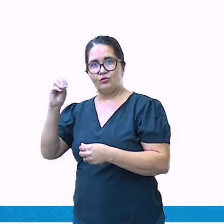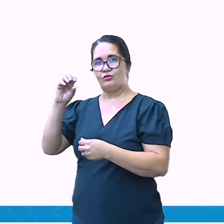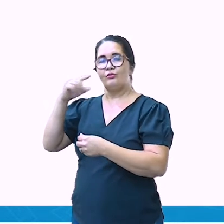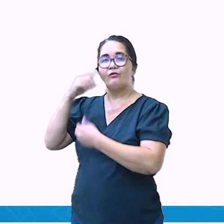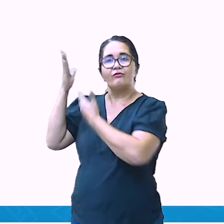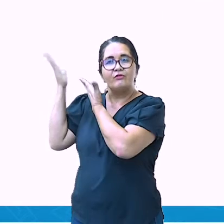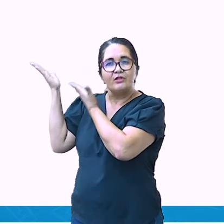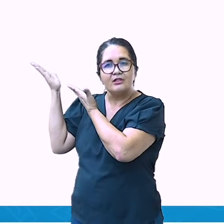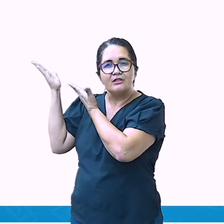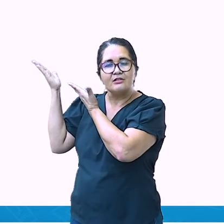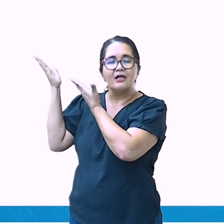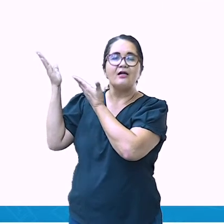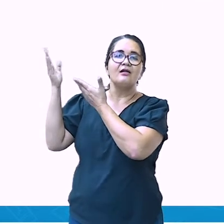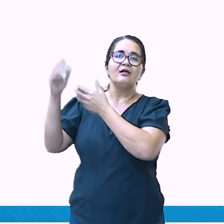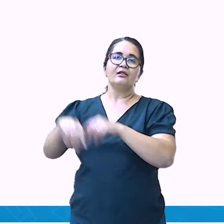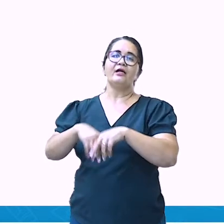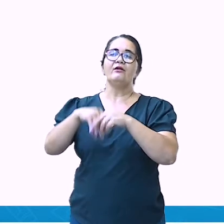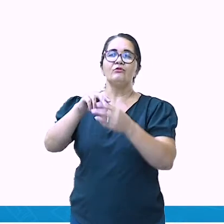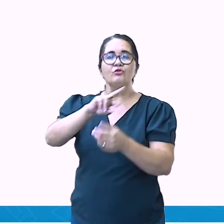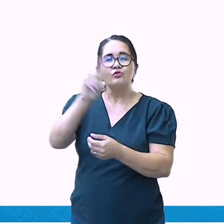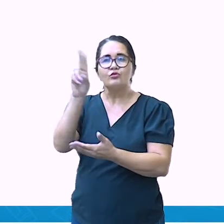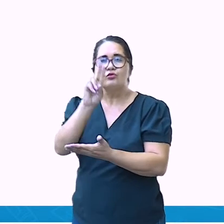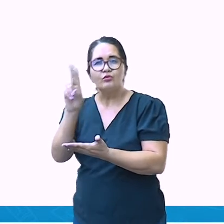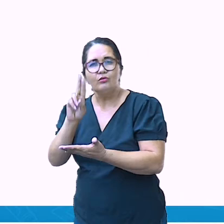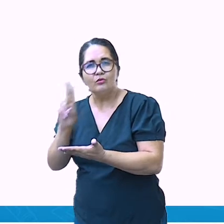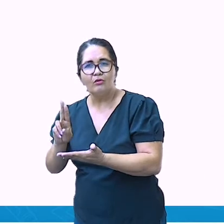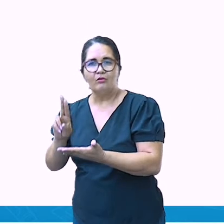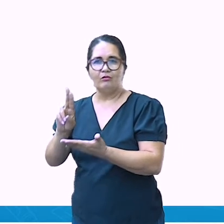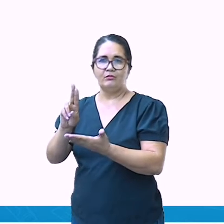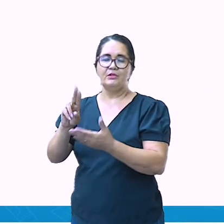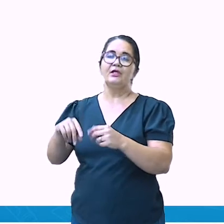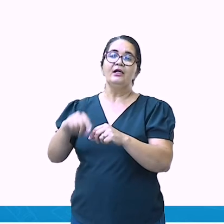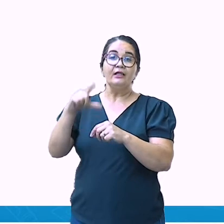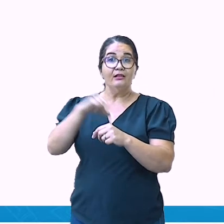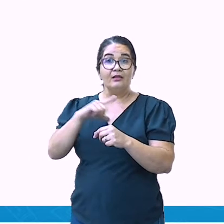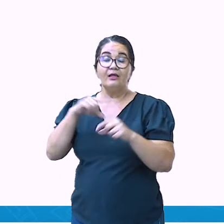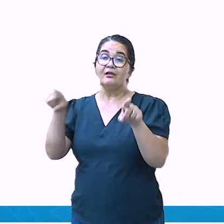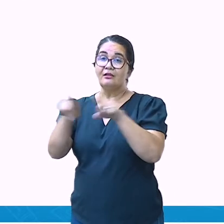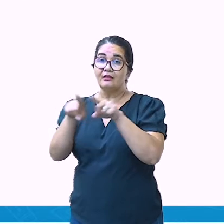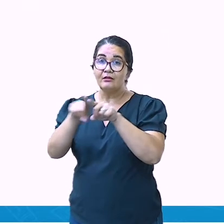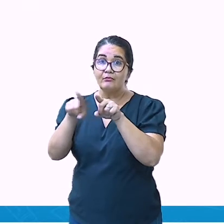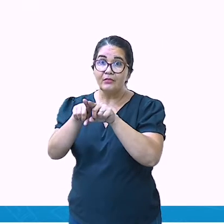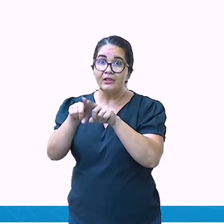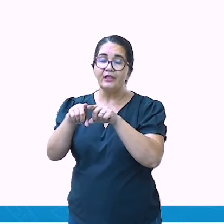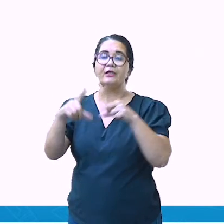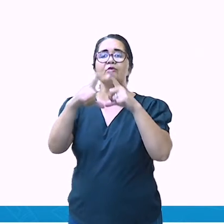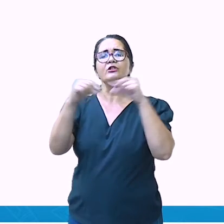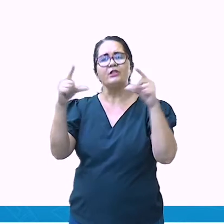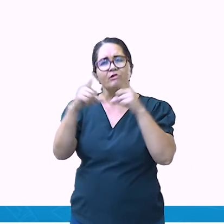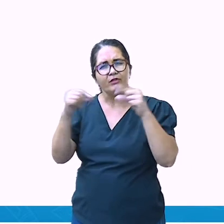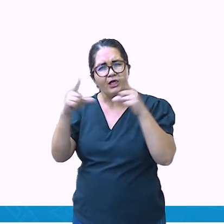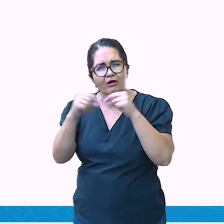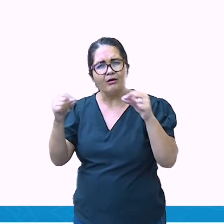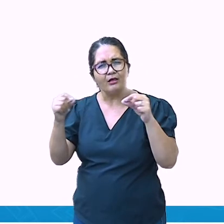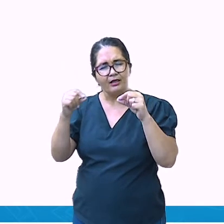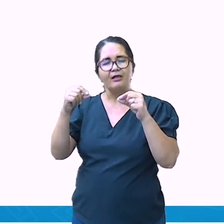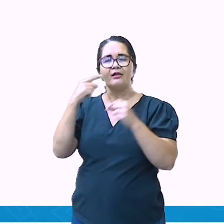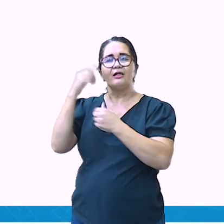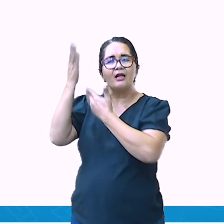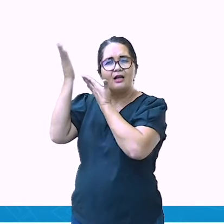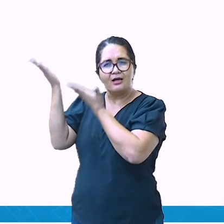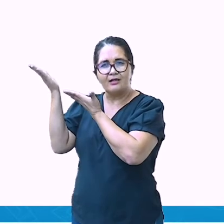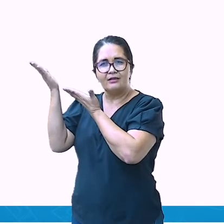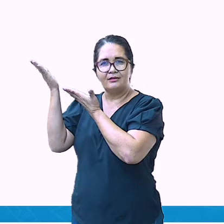Goiás, nós temos Goiânia e o Distrito Federal. Mato Grosso do Sul, a capital é